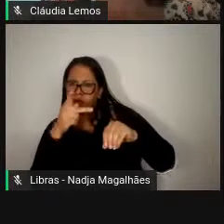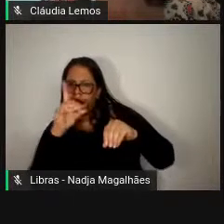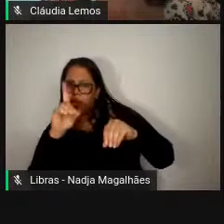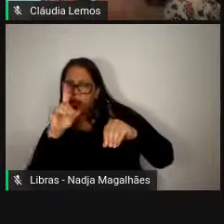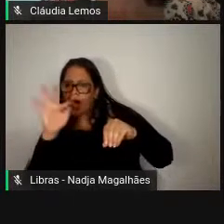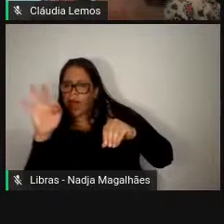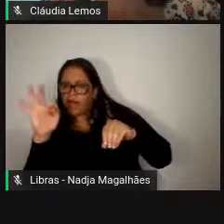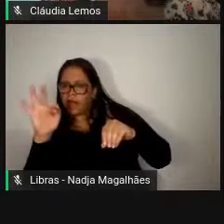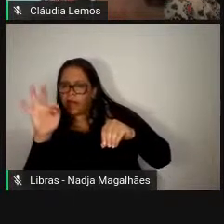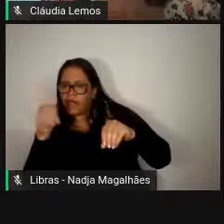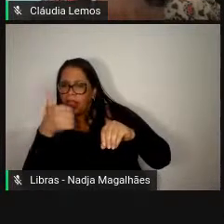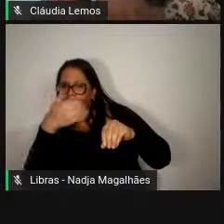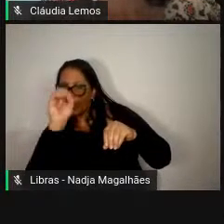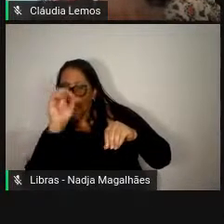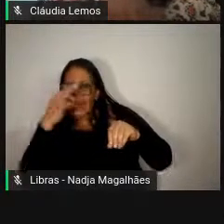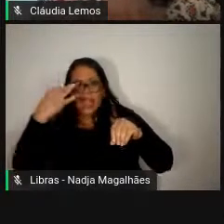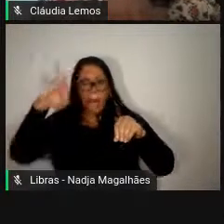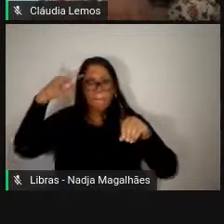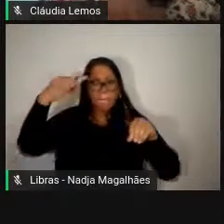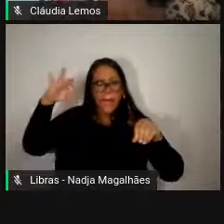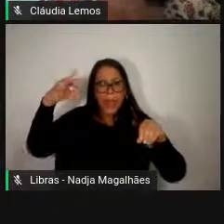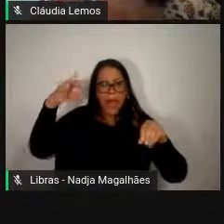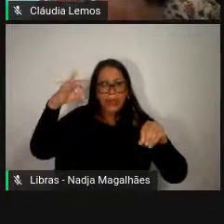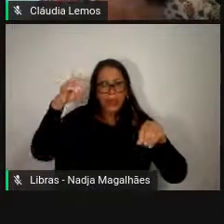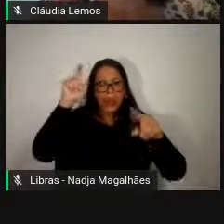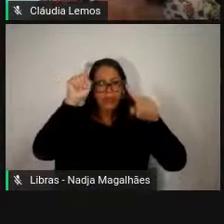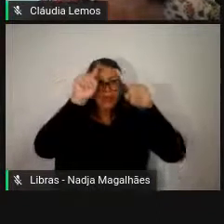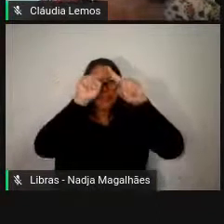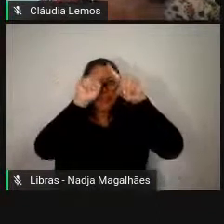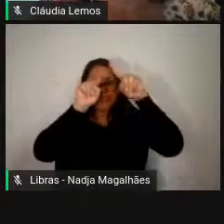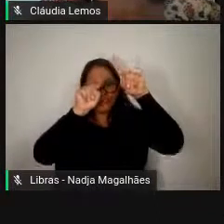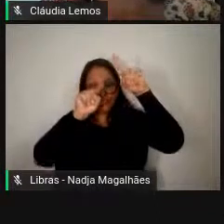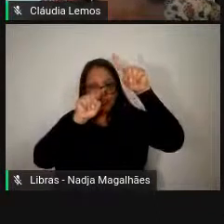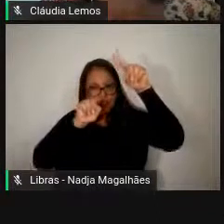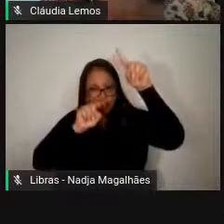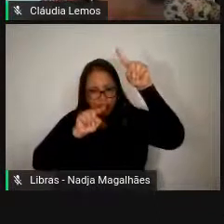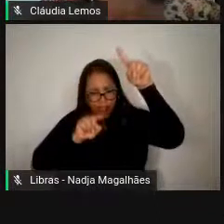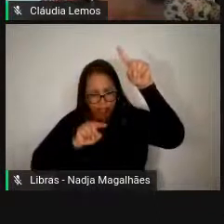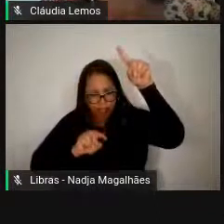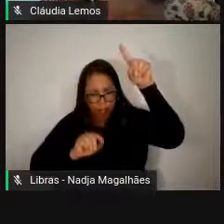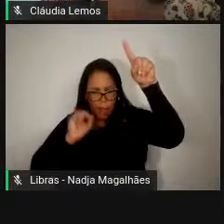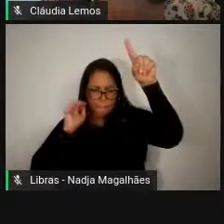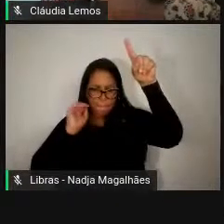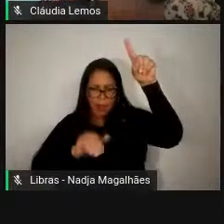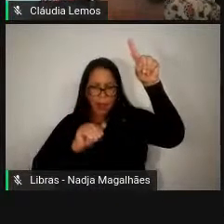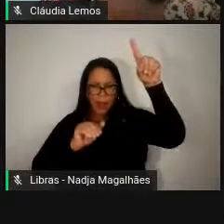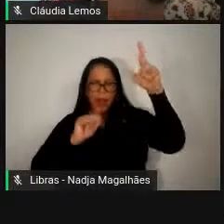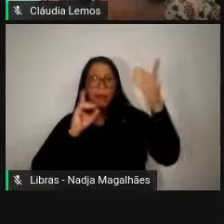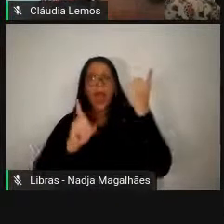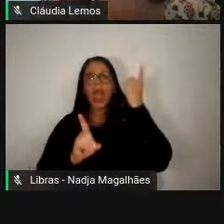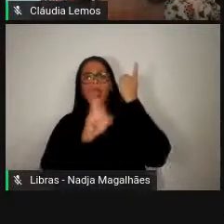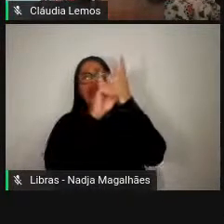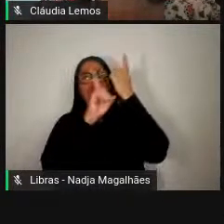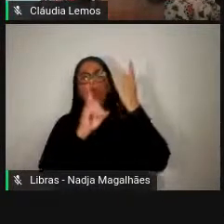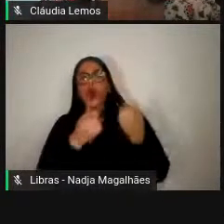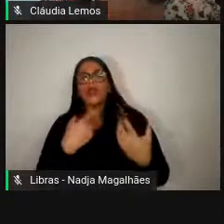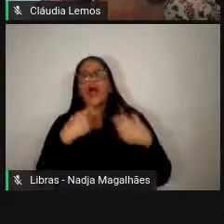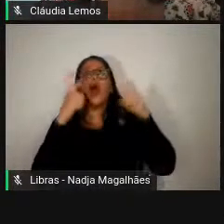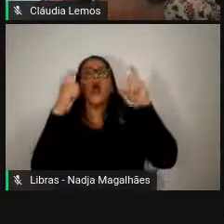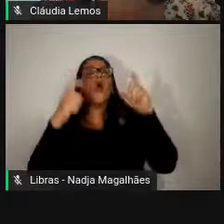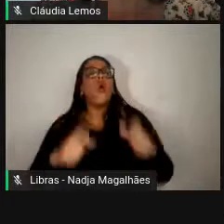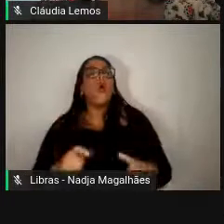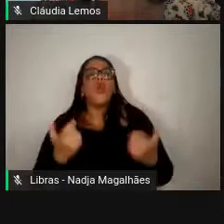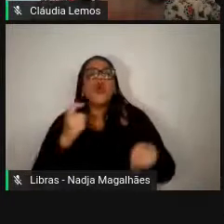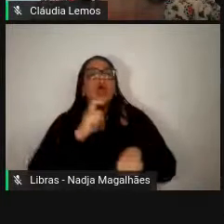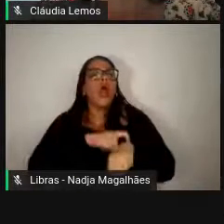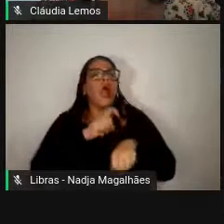10 páginas. E aí você precisa ficar rolando o PDF, rola o PDF para poder achar onde está